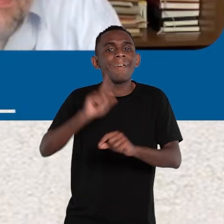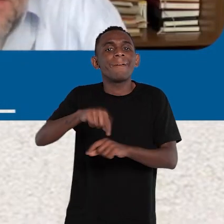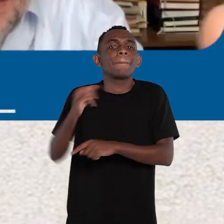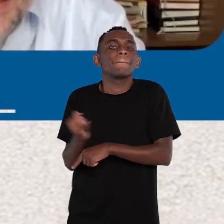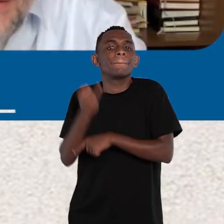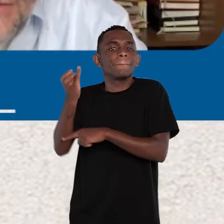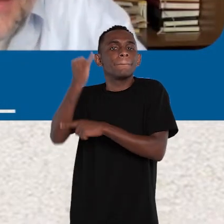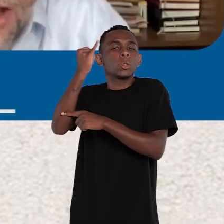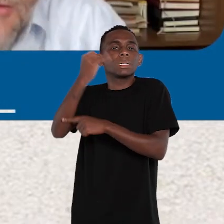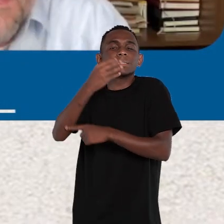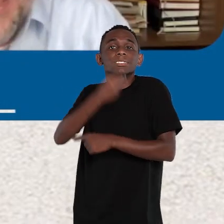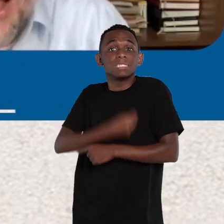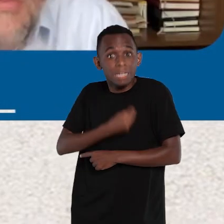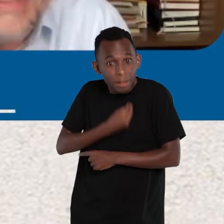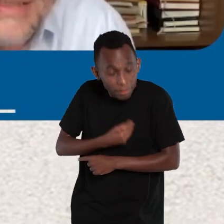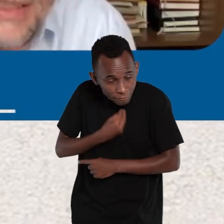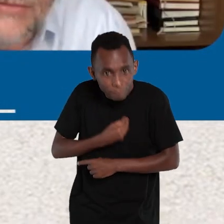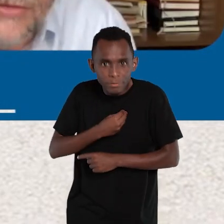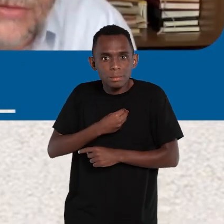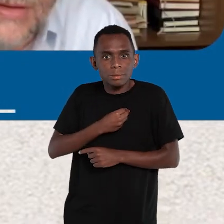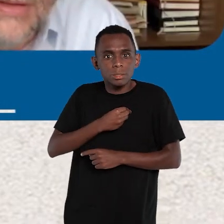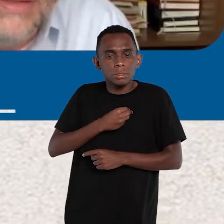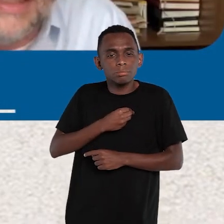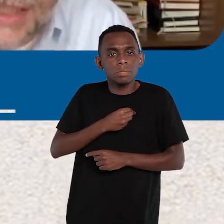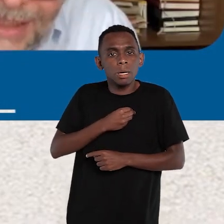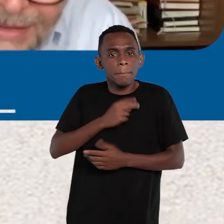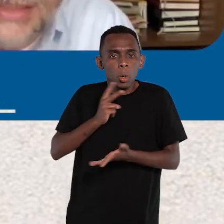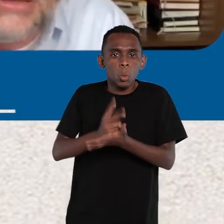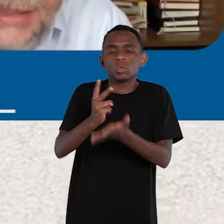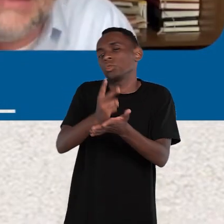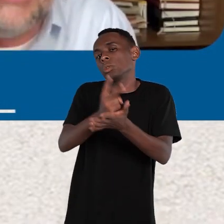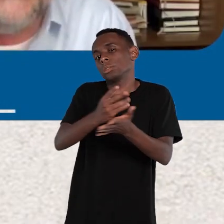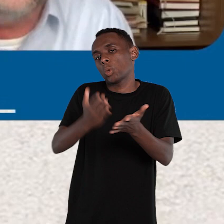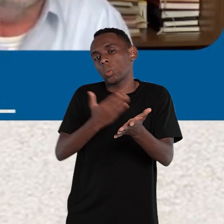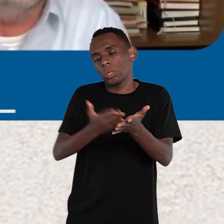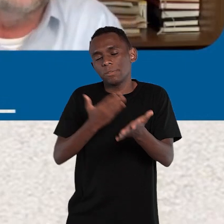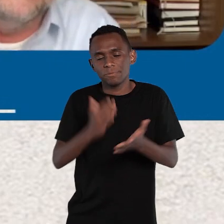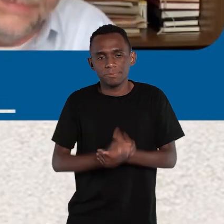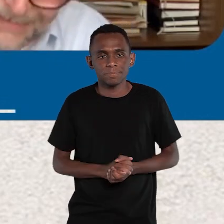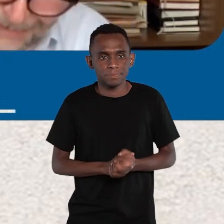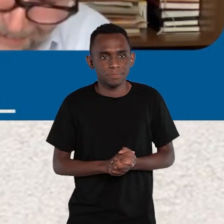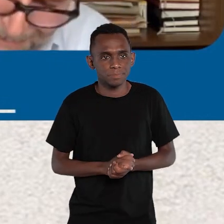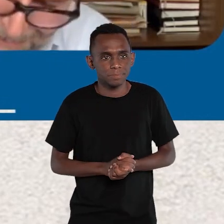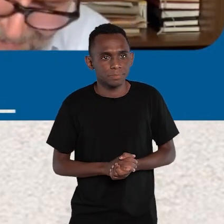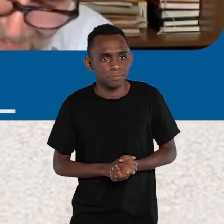uma importância vital para a alma desse livro. É disso que estamos falando.